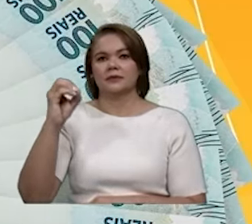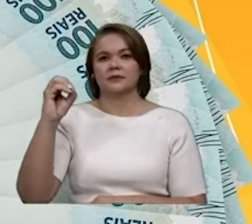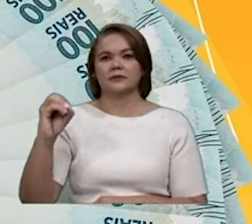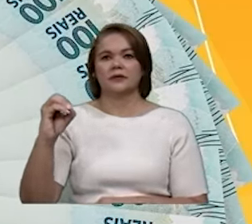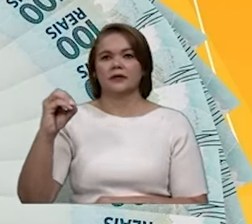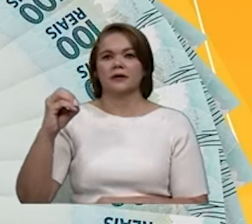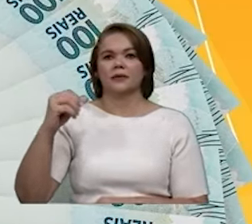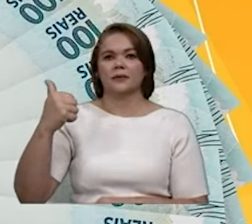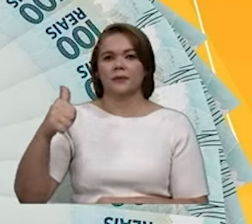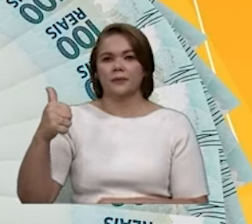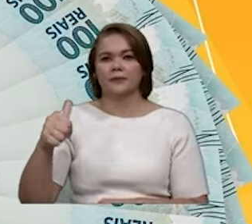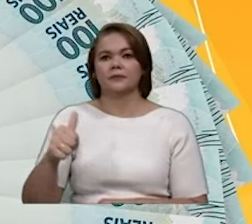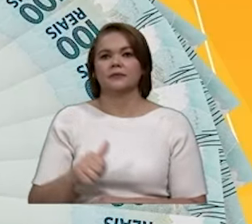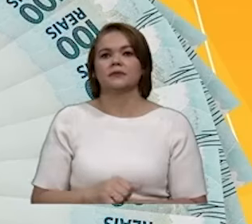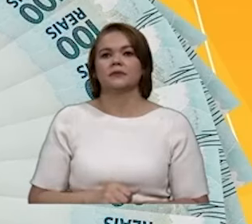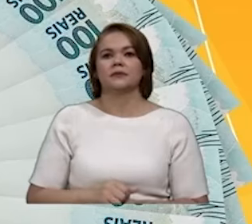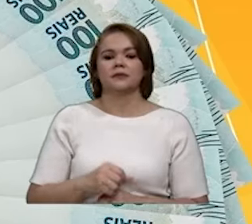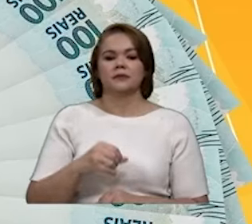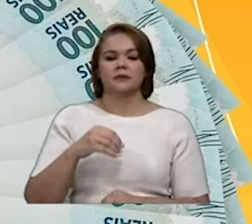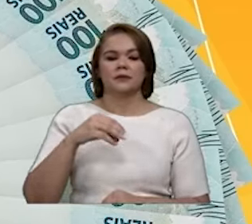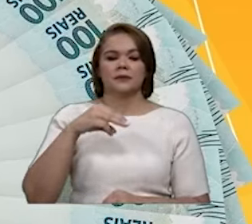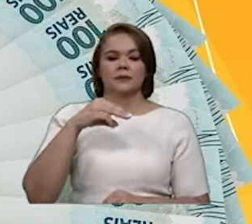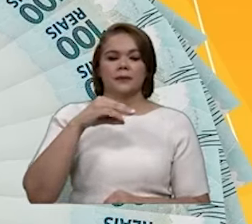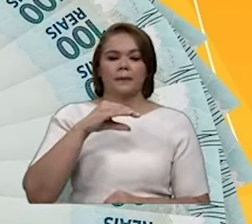01200011. Comercial MEC,